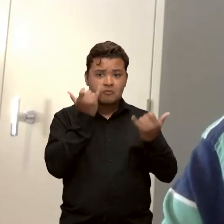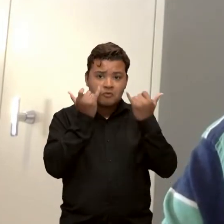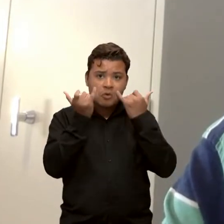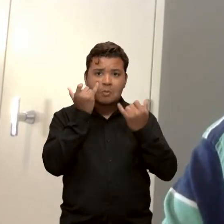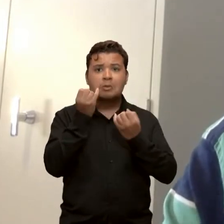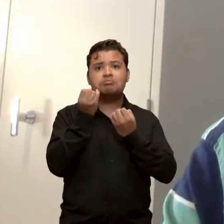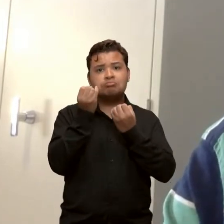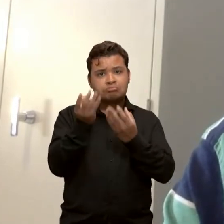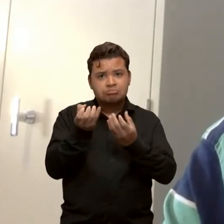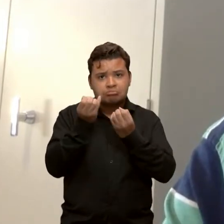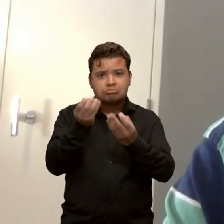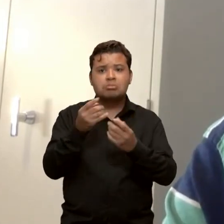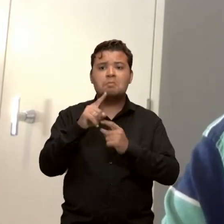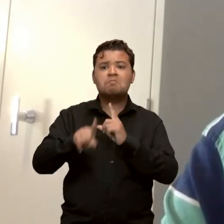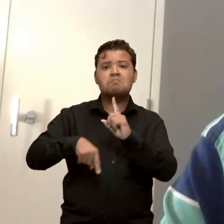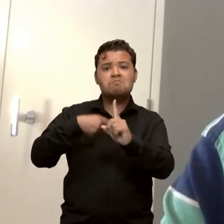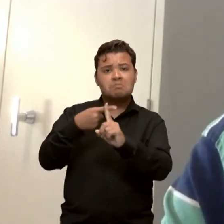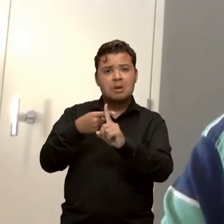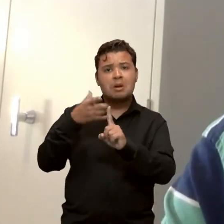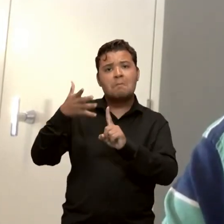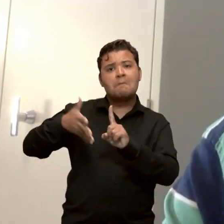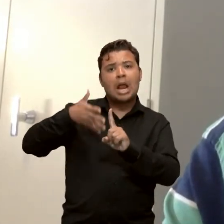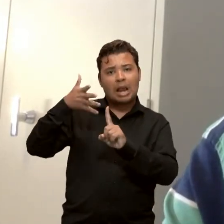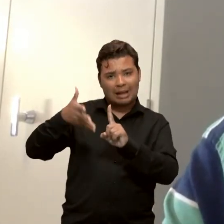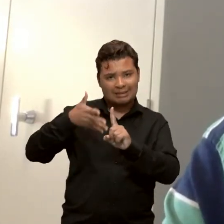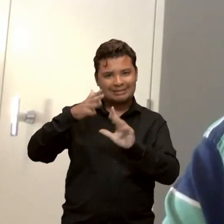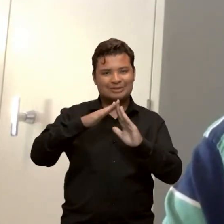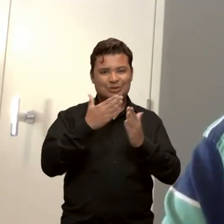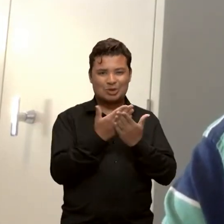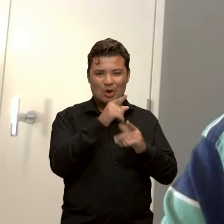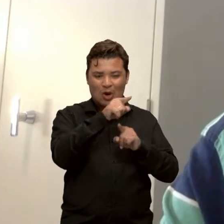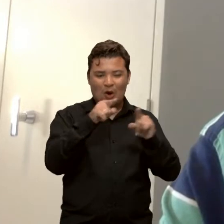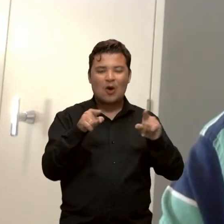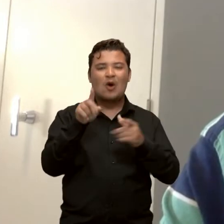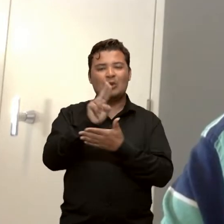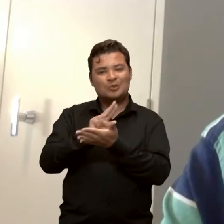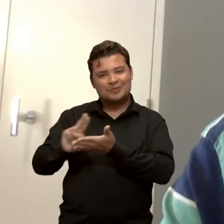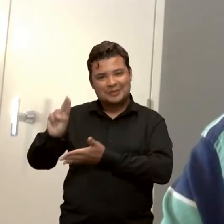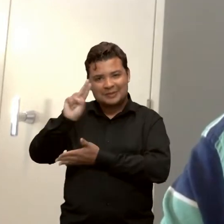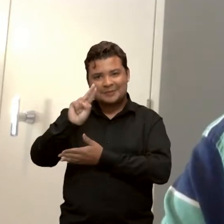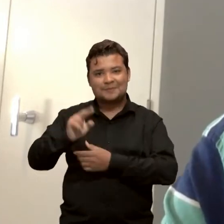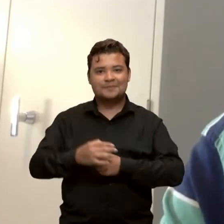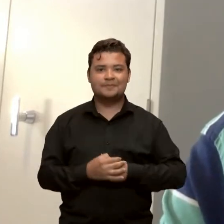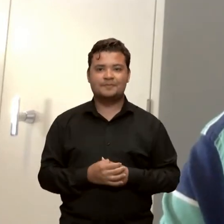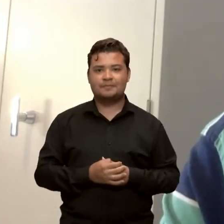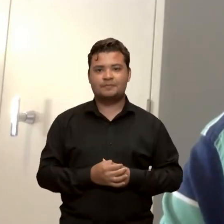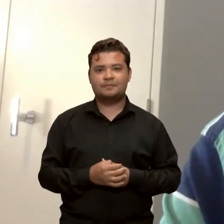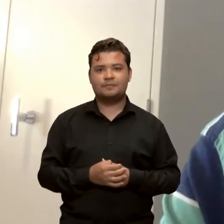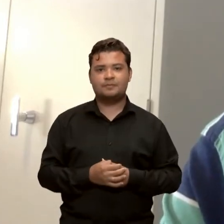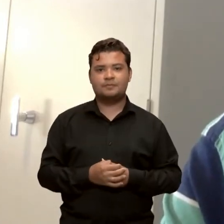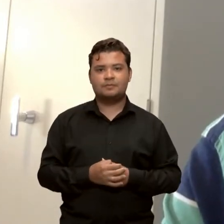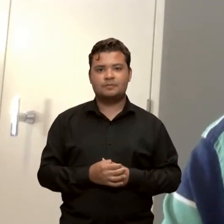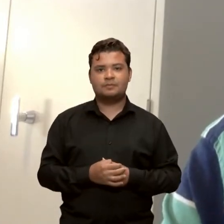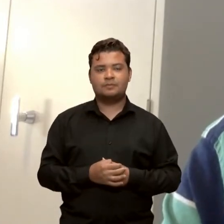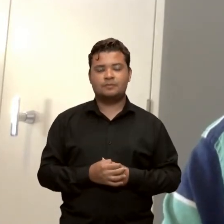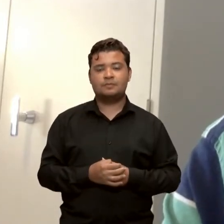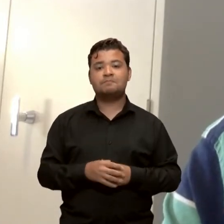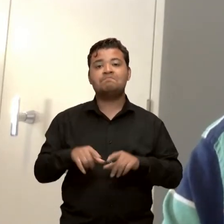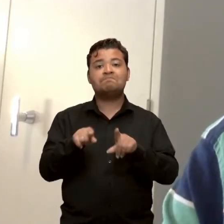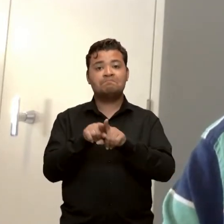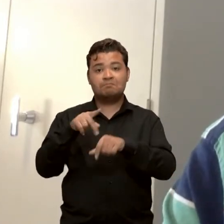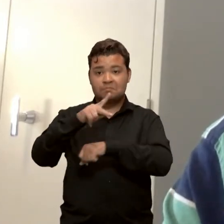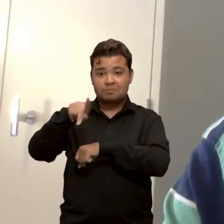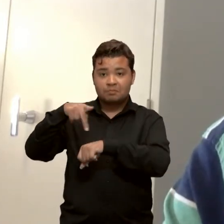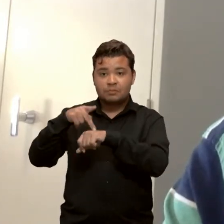dão palestras nas escolas, nas universidades. Da mesma forma, na França tem